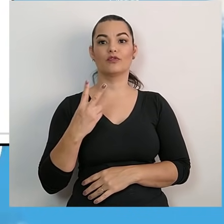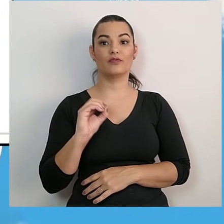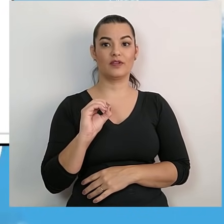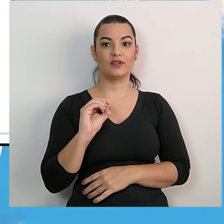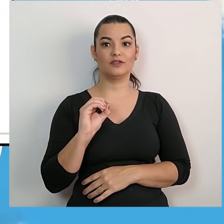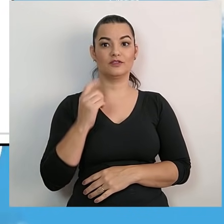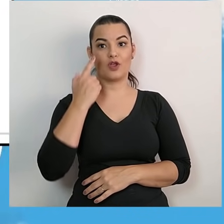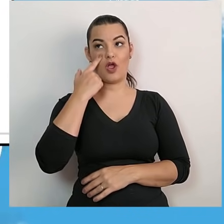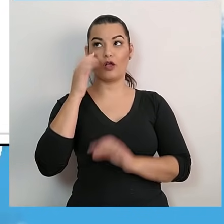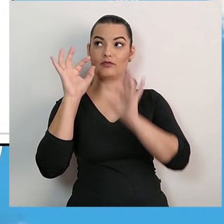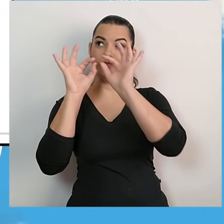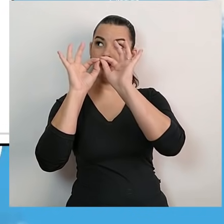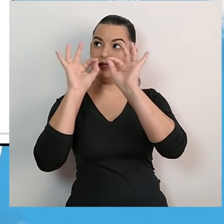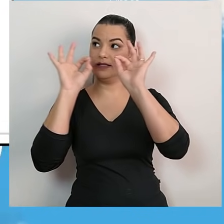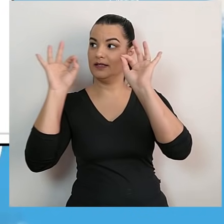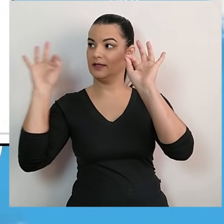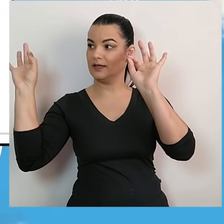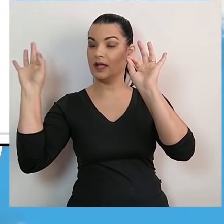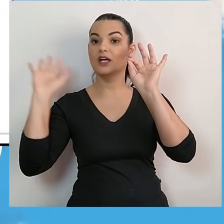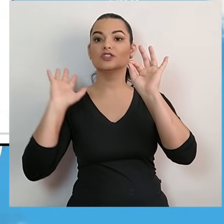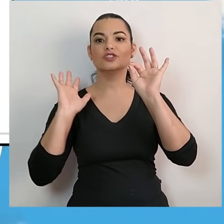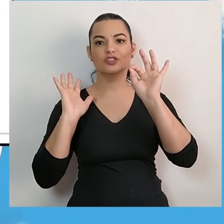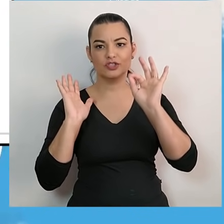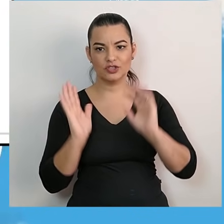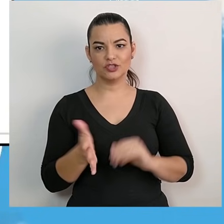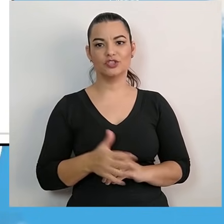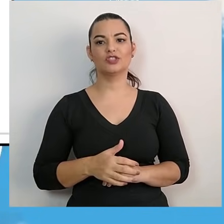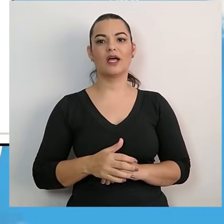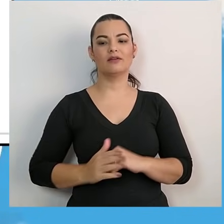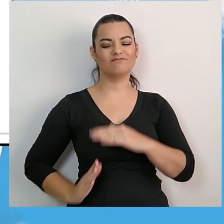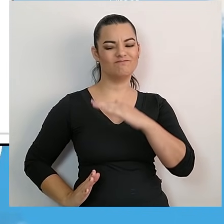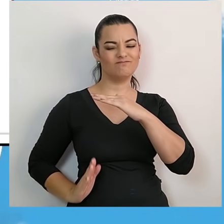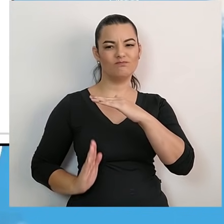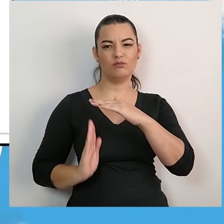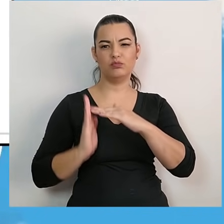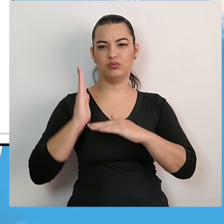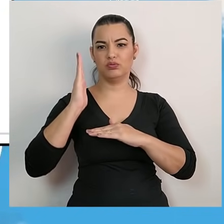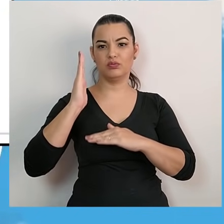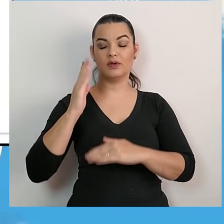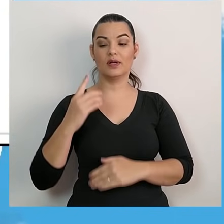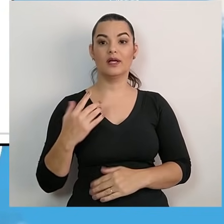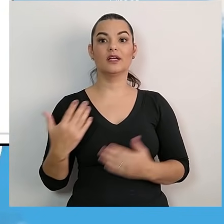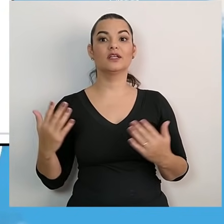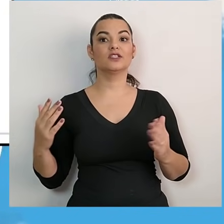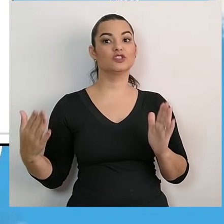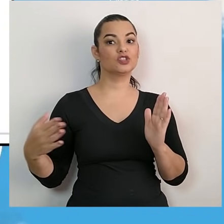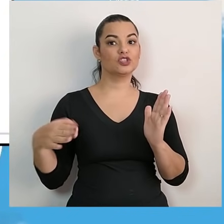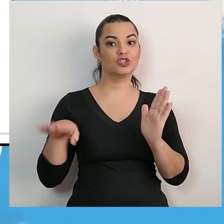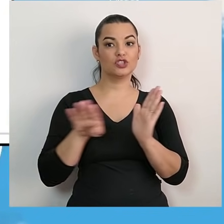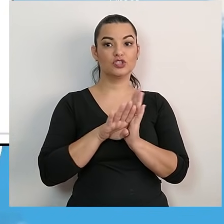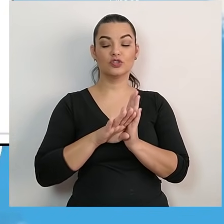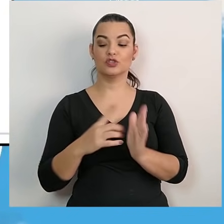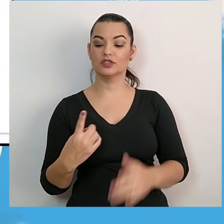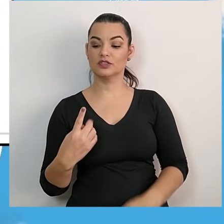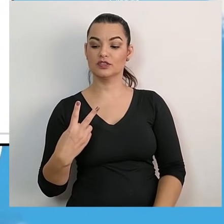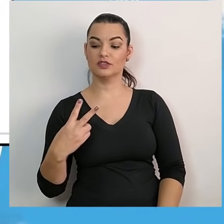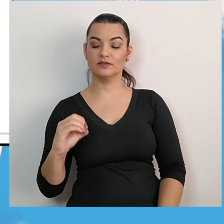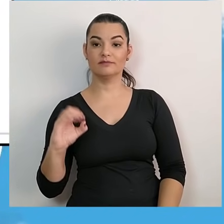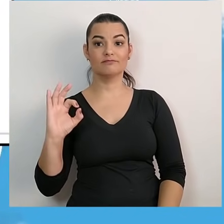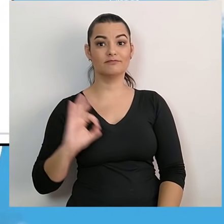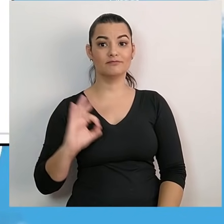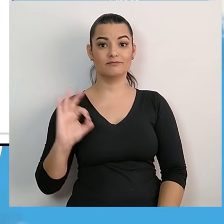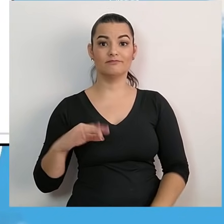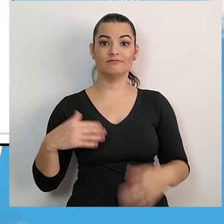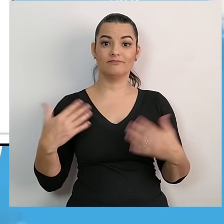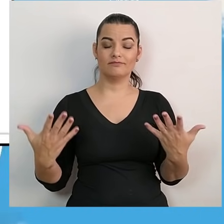Nós já começamos a ter essa exploração ultrapassando 120%. Então,